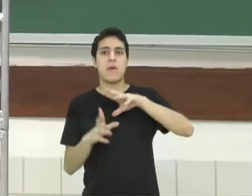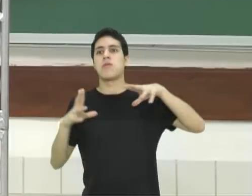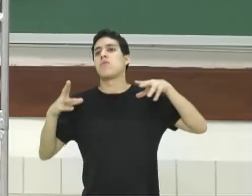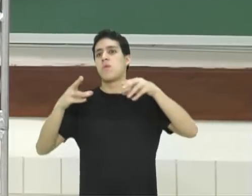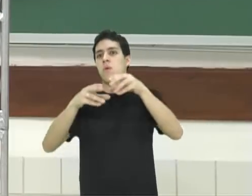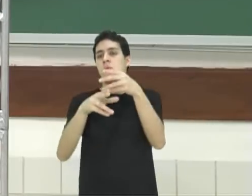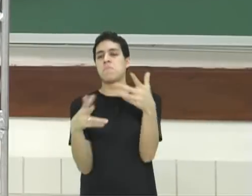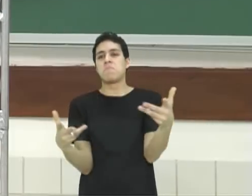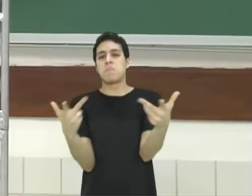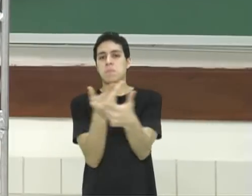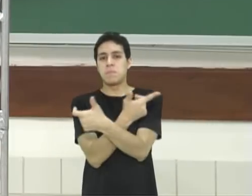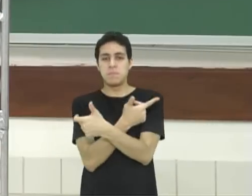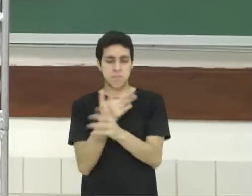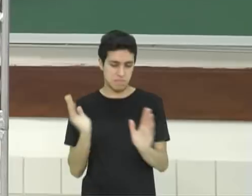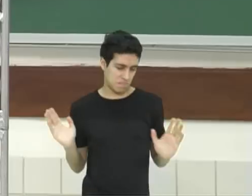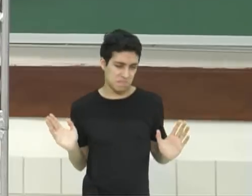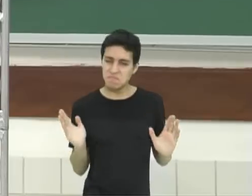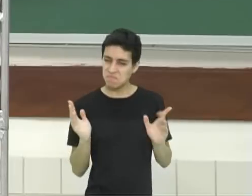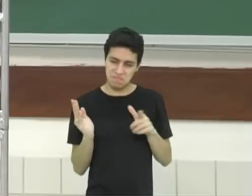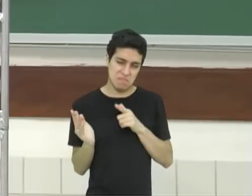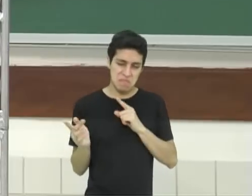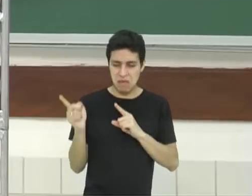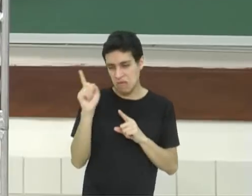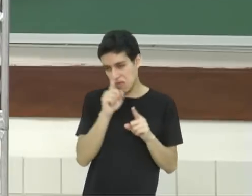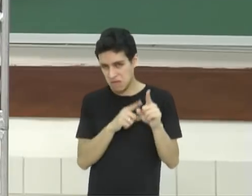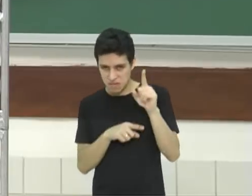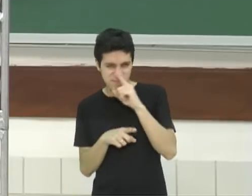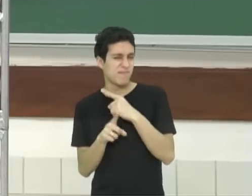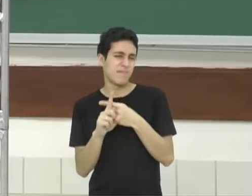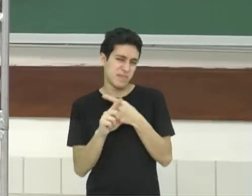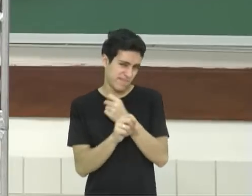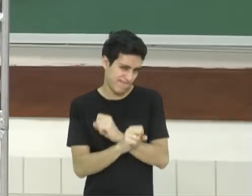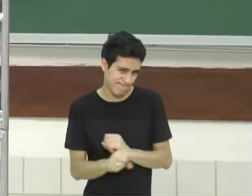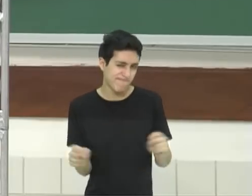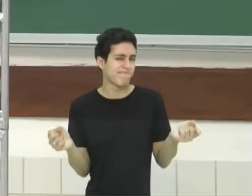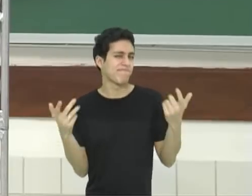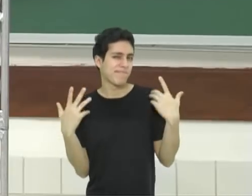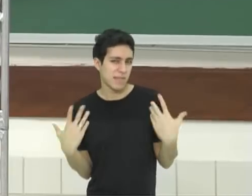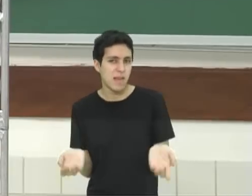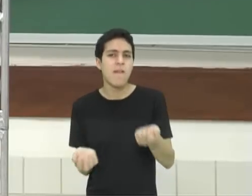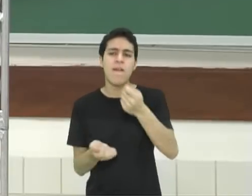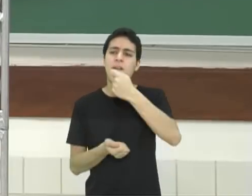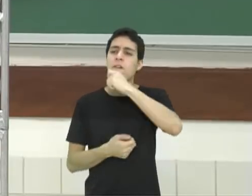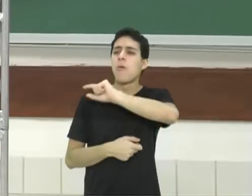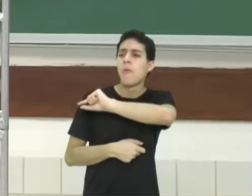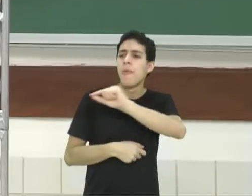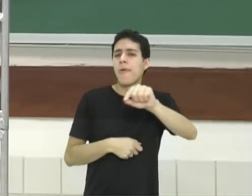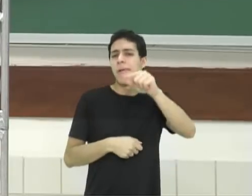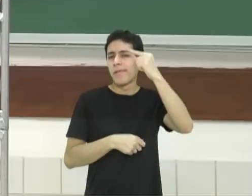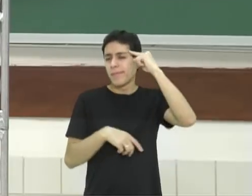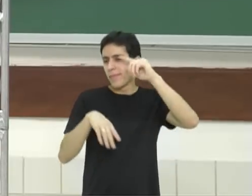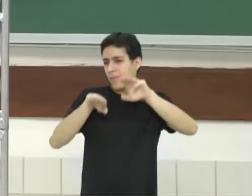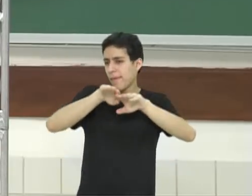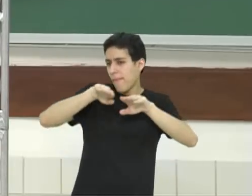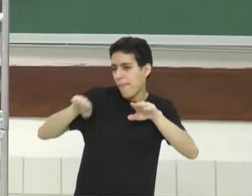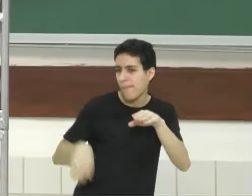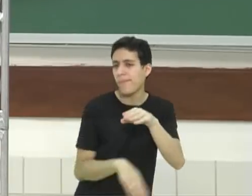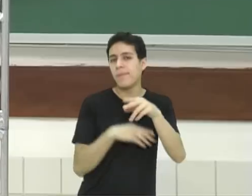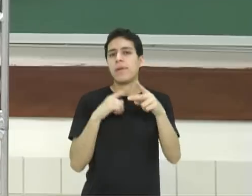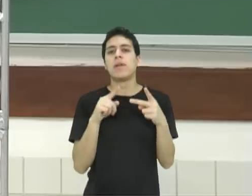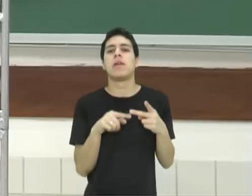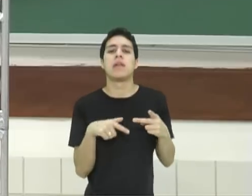flores lá, nem tudo dá certo, né? Seria até quase impossível, né? Ainda existem as desigualdades,